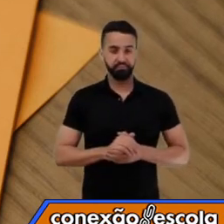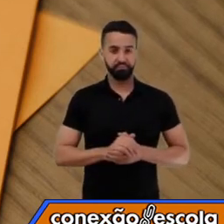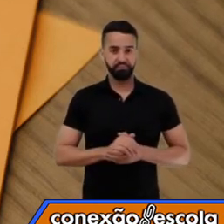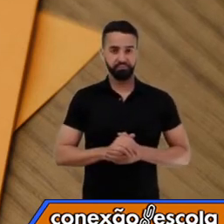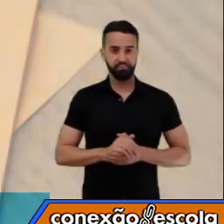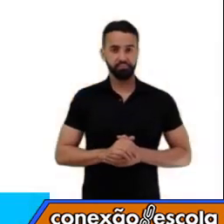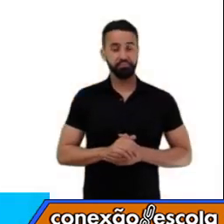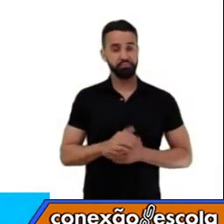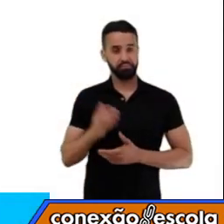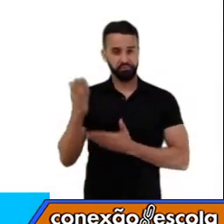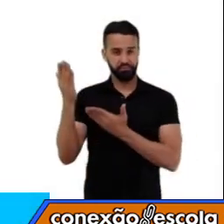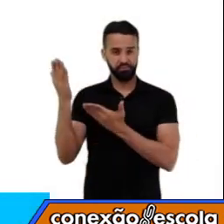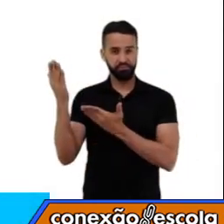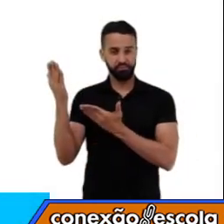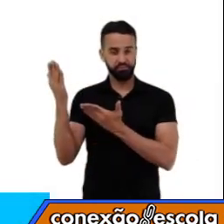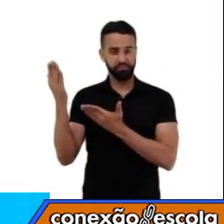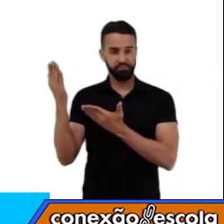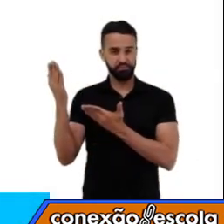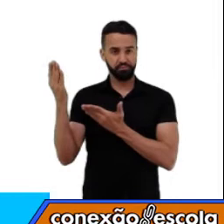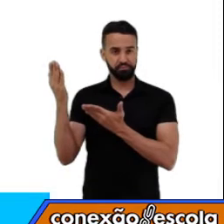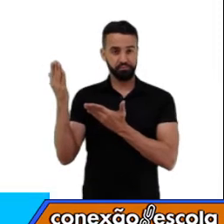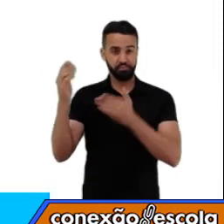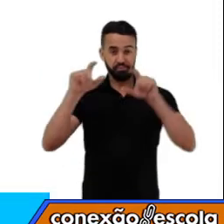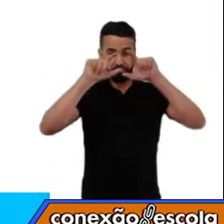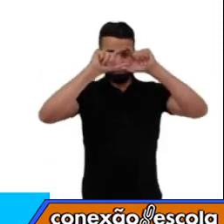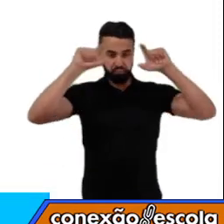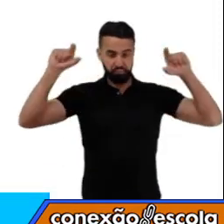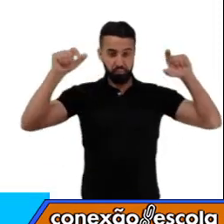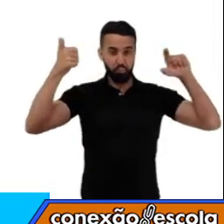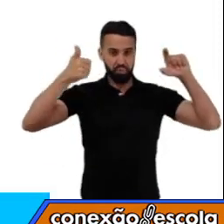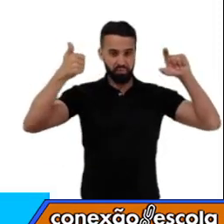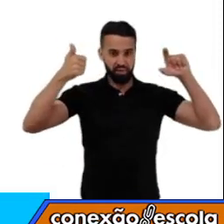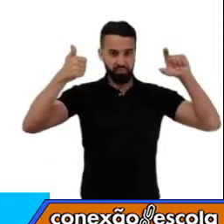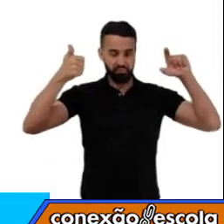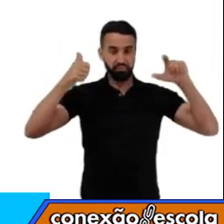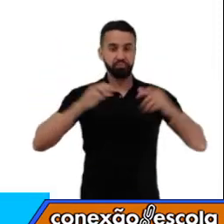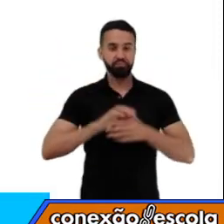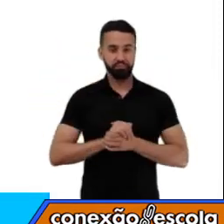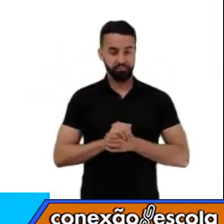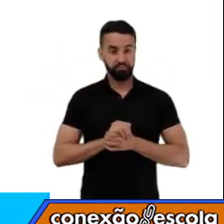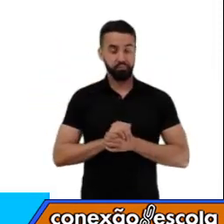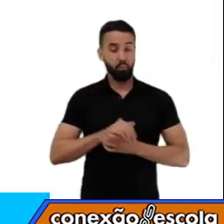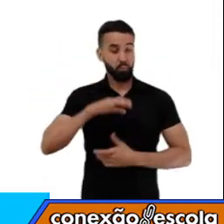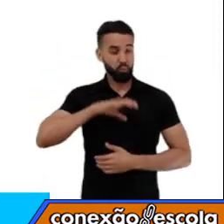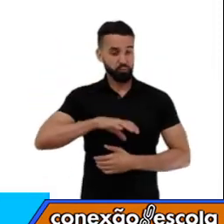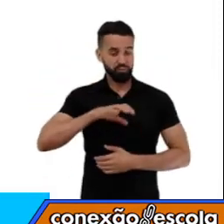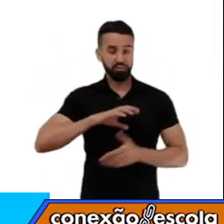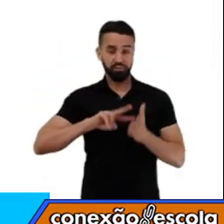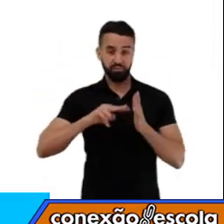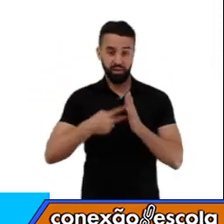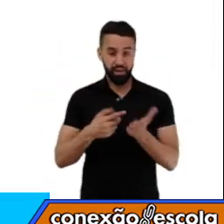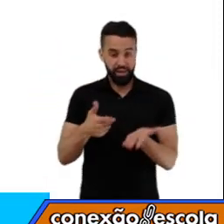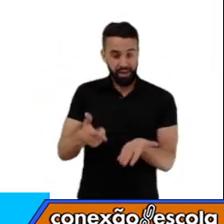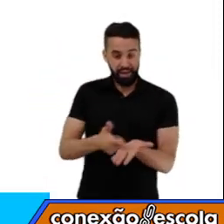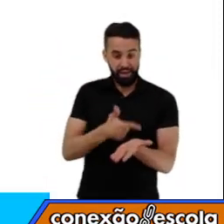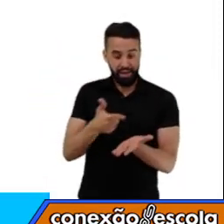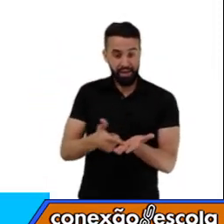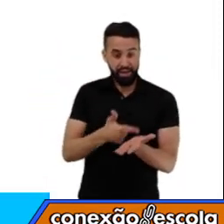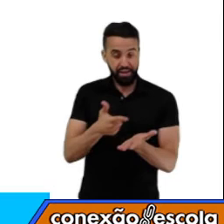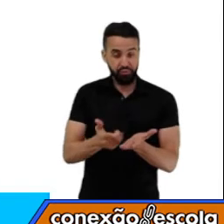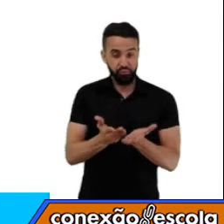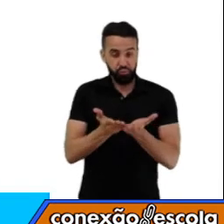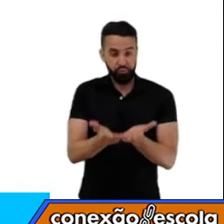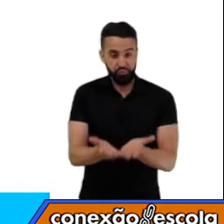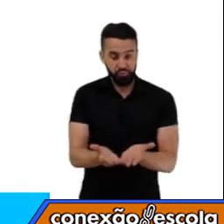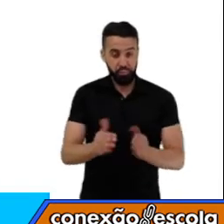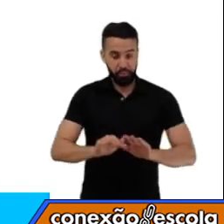the book is on the table e em português significa o livro está sobre a